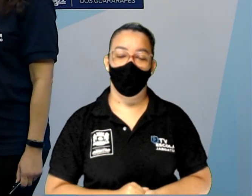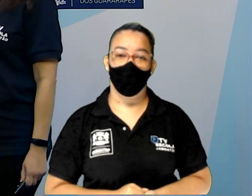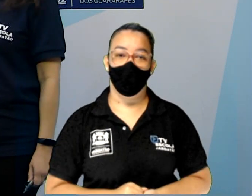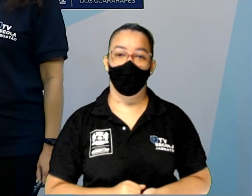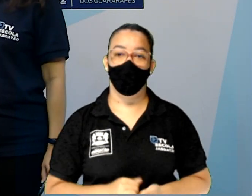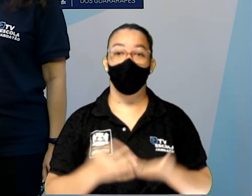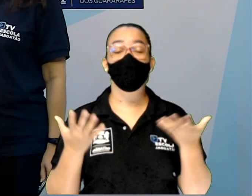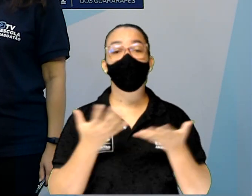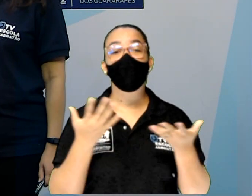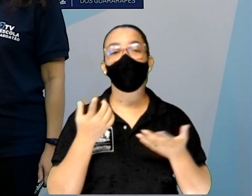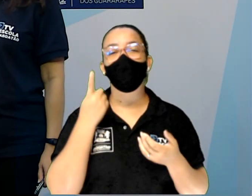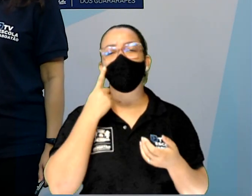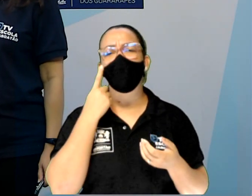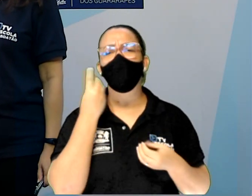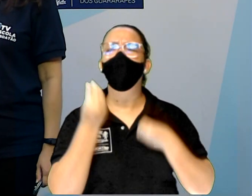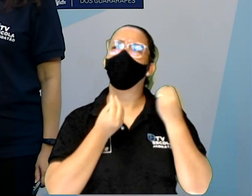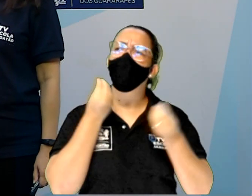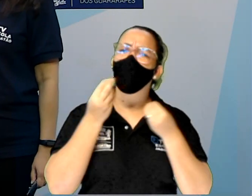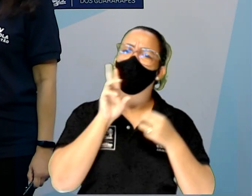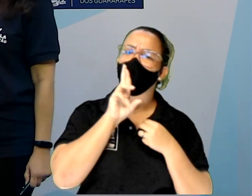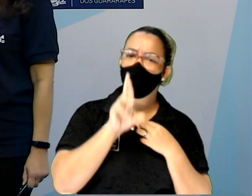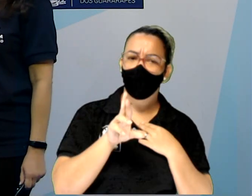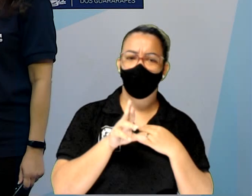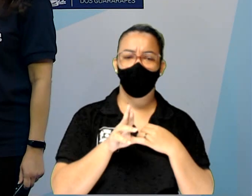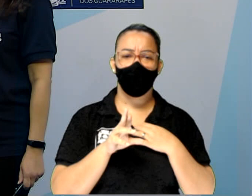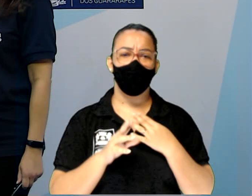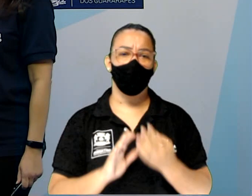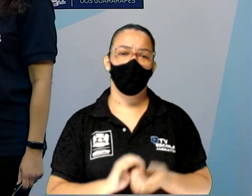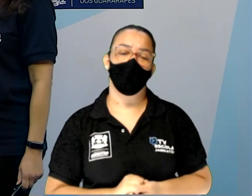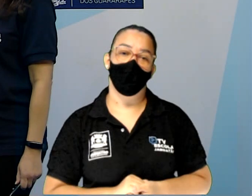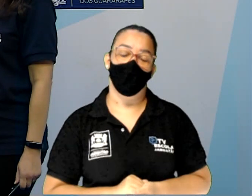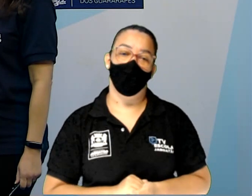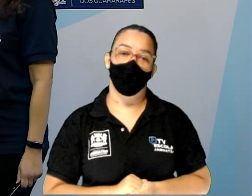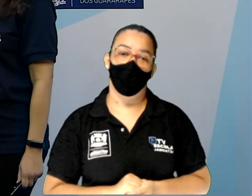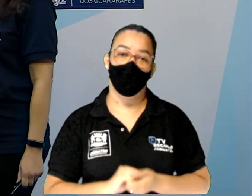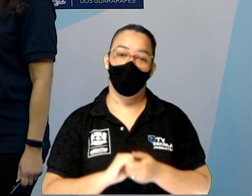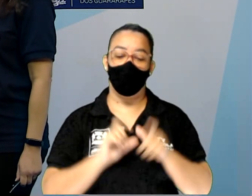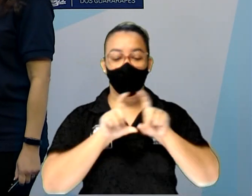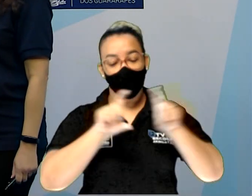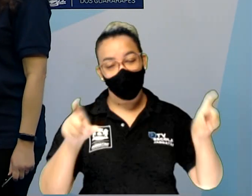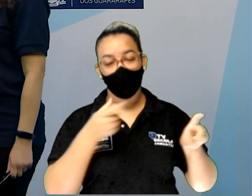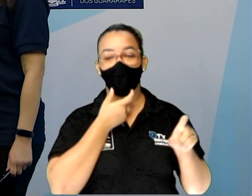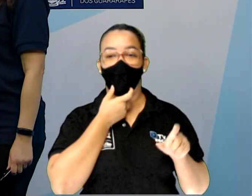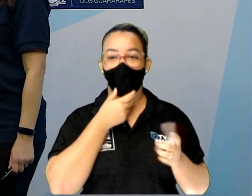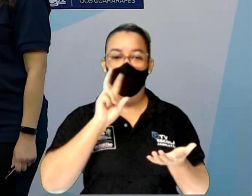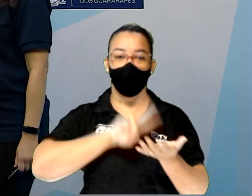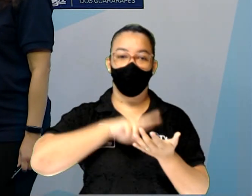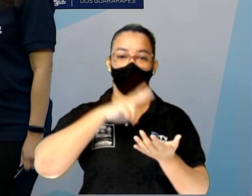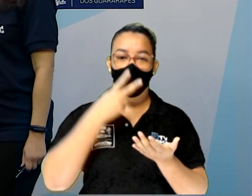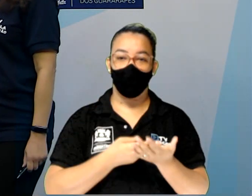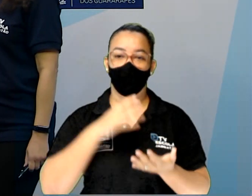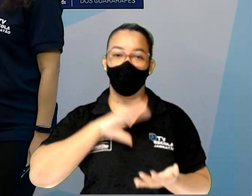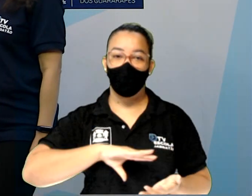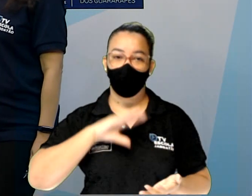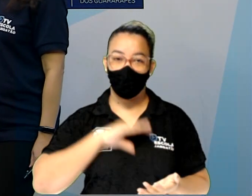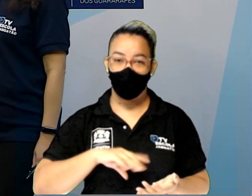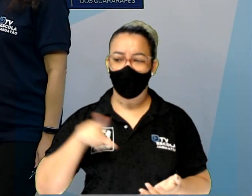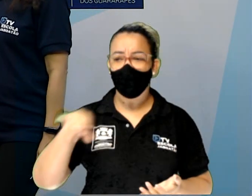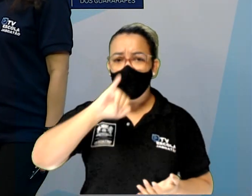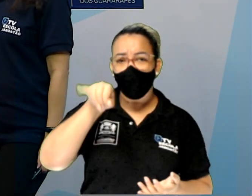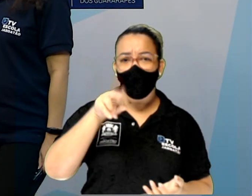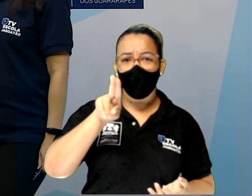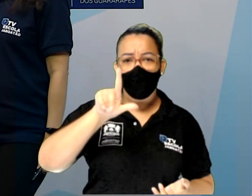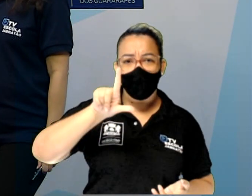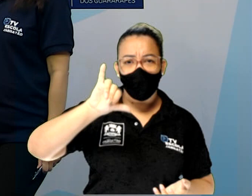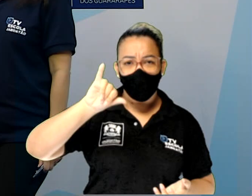E agora a gente vai ver como responder, certo? Então, did Julia watch TV yesterday? Julia assistiu